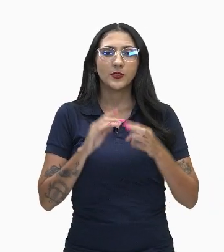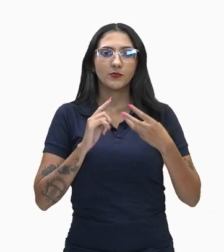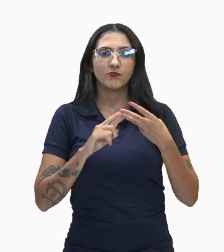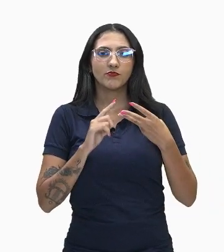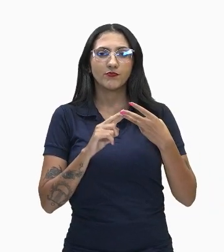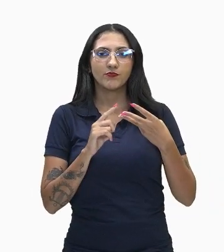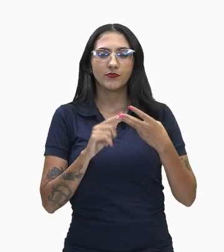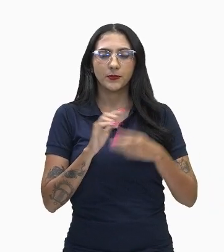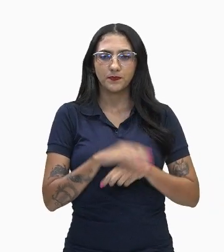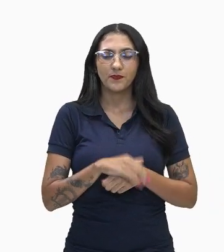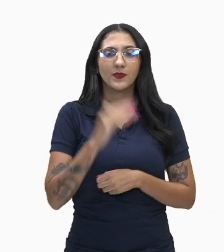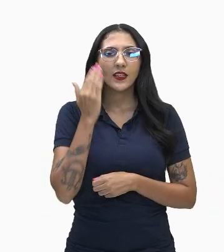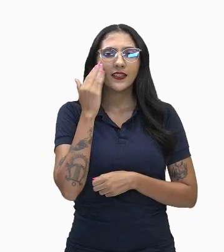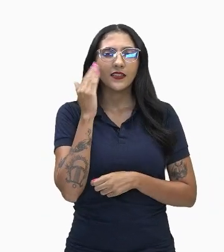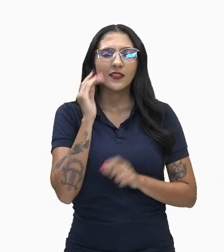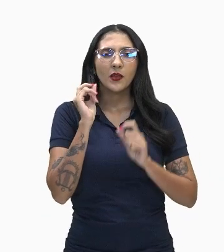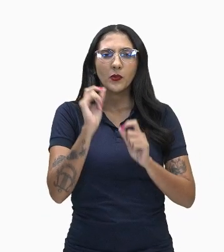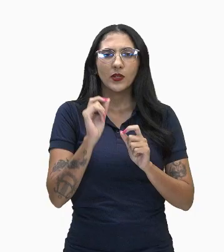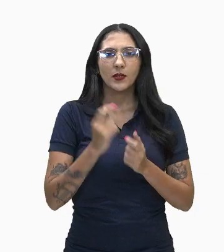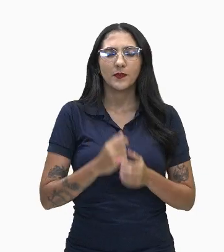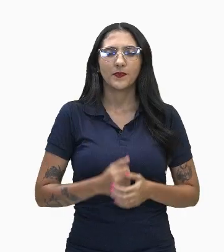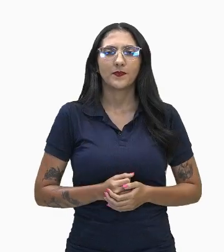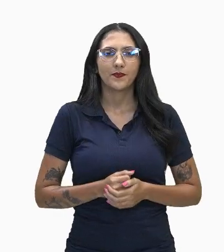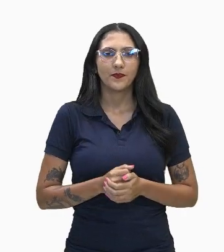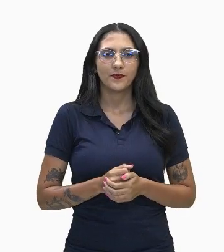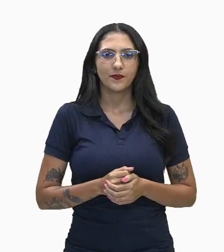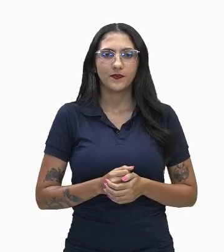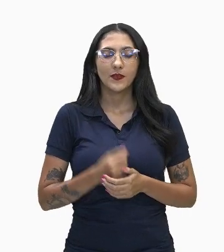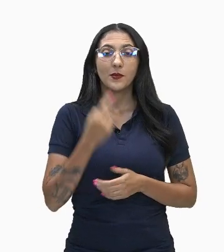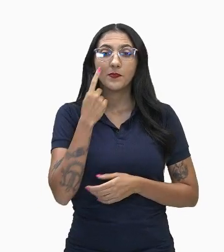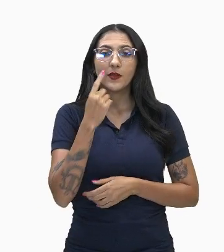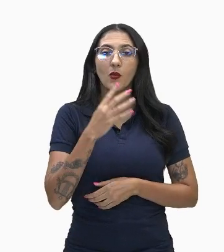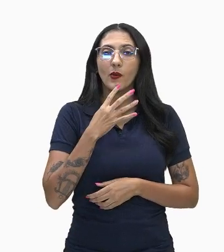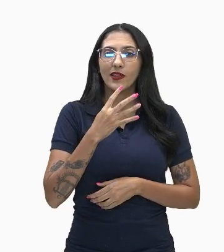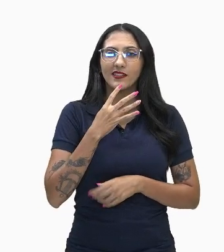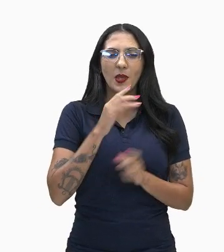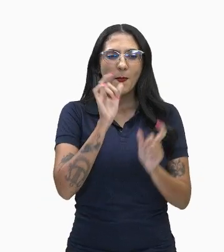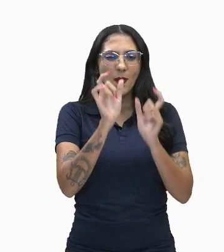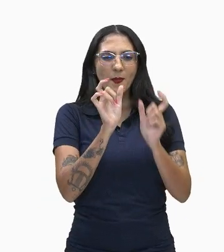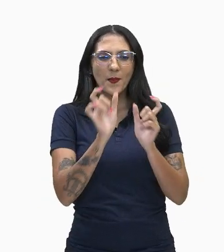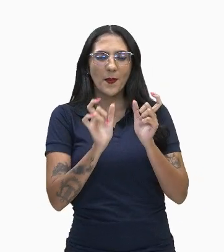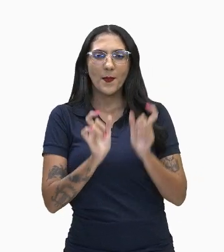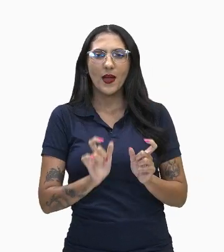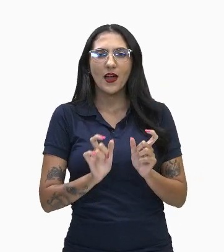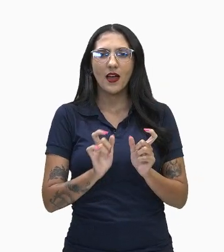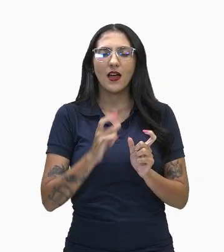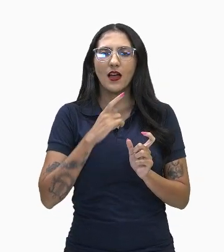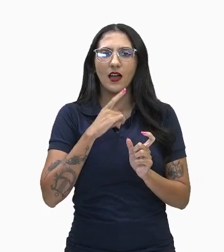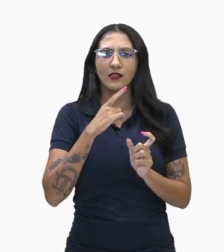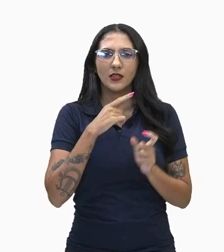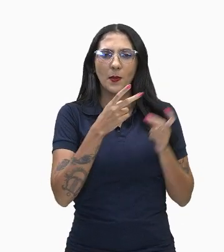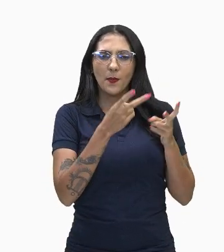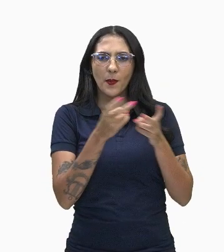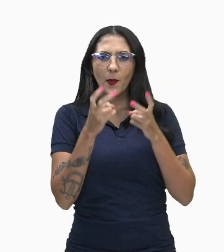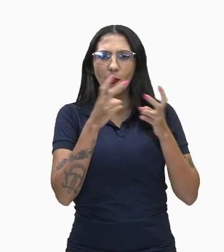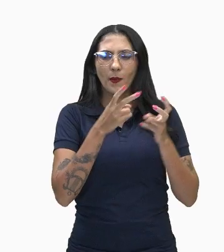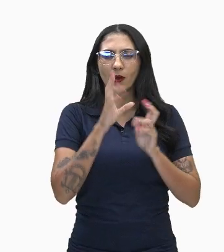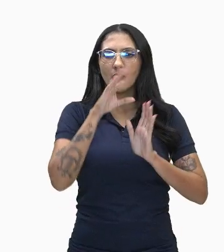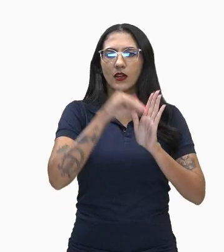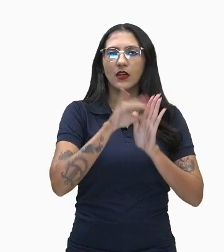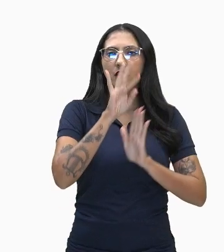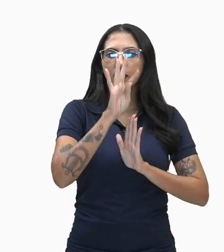conseguir compreender textos em língua inglesa. Conhecer as palavras cognatas, saber identificar as palavras